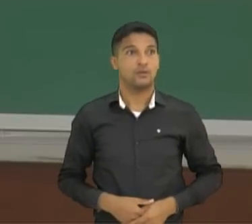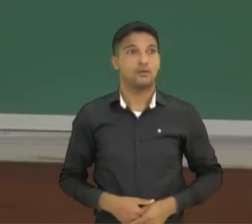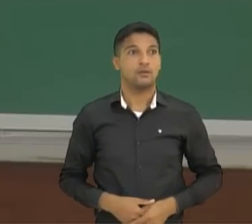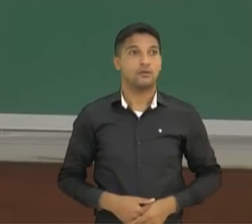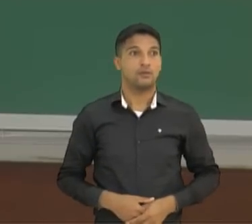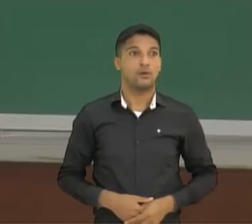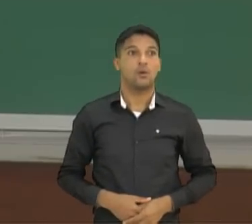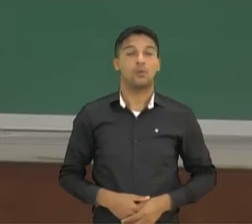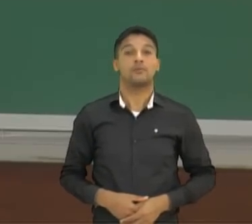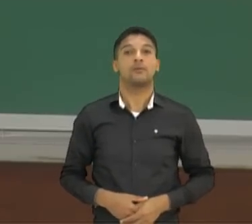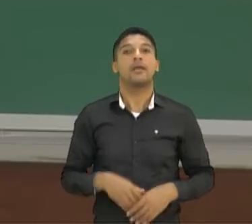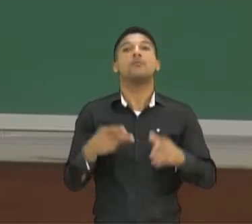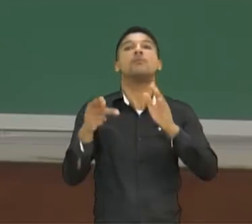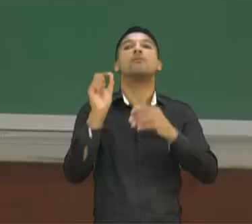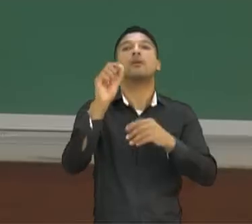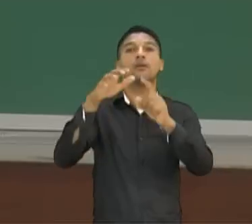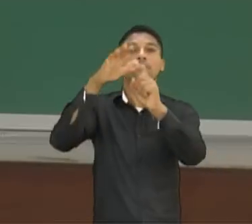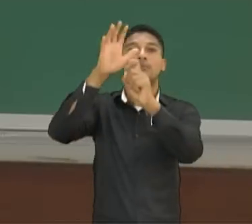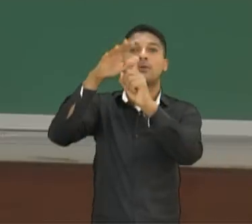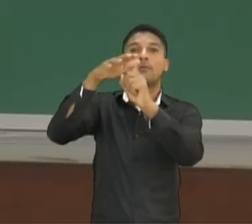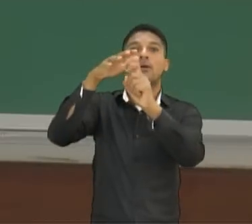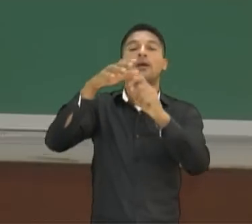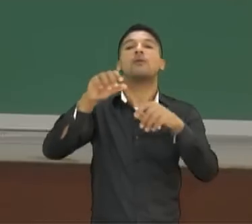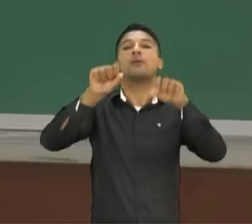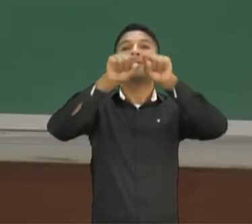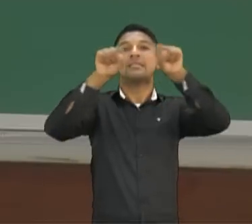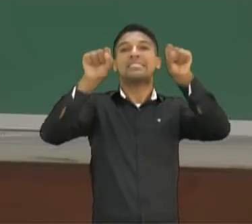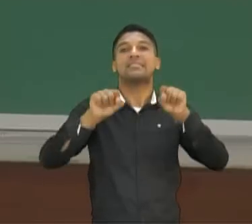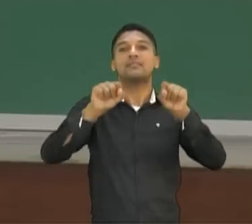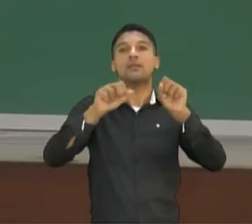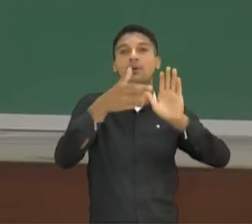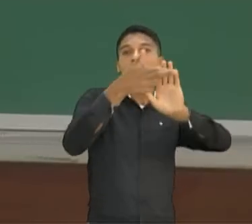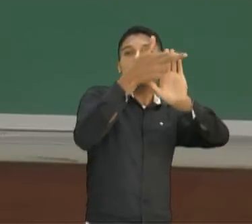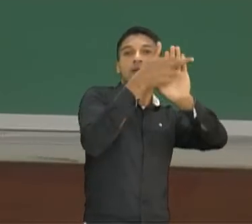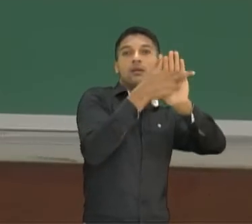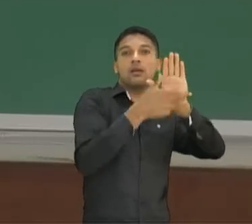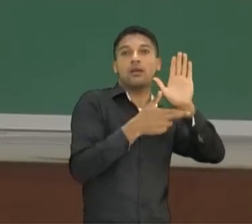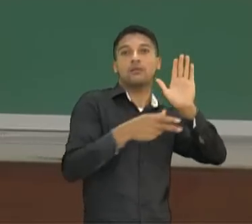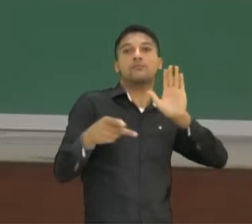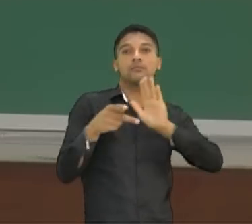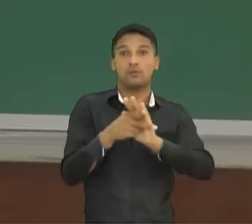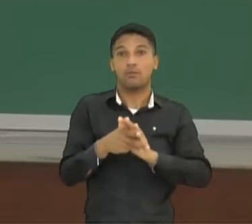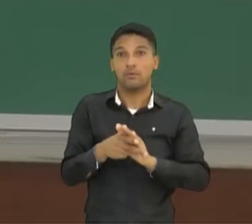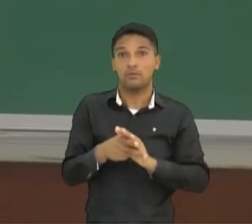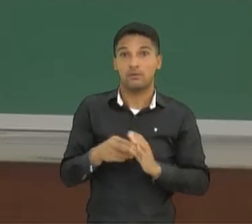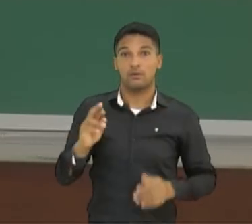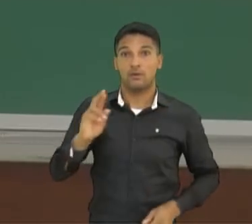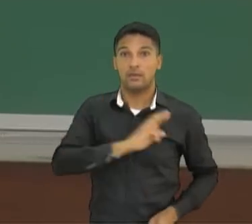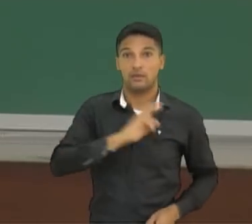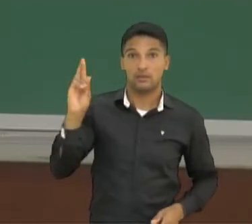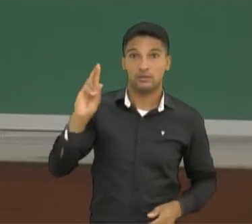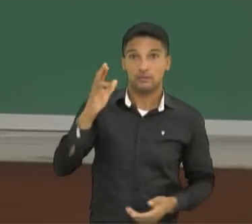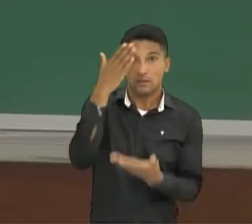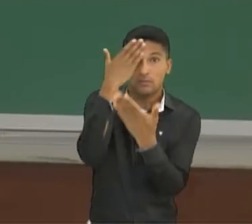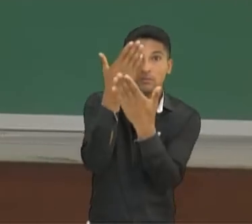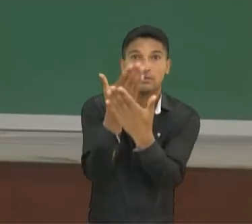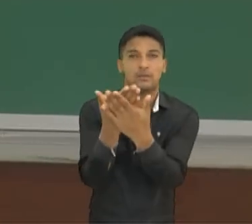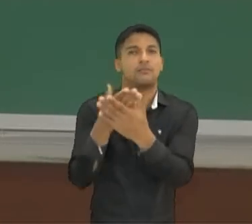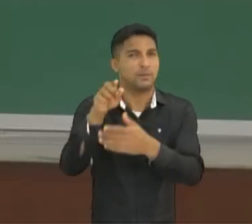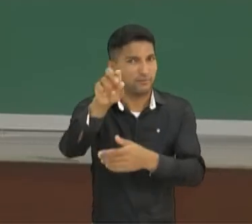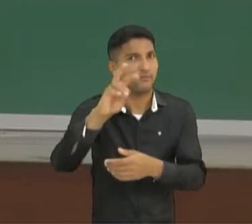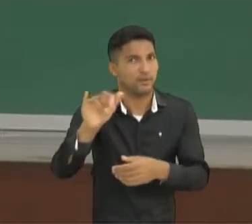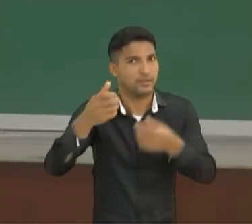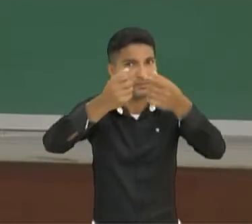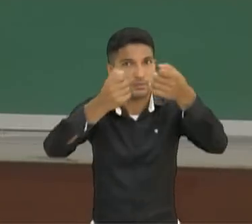sistema de crenças. Tá? A gente já vai chegar na diferença entre conhecimento mítico e conhecimento religioso. Calma